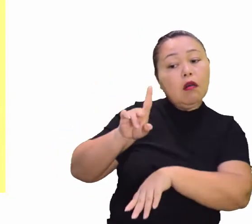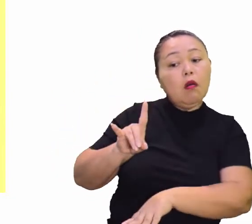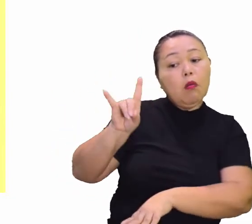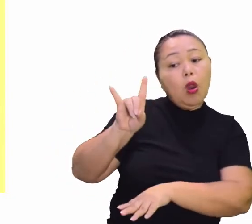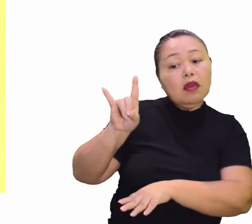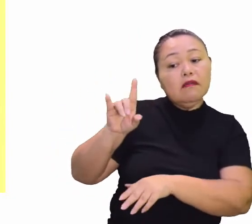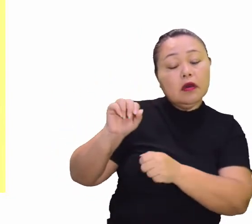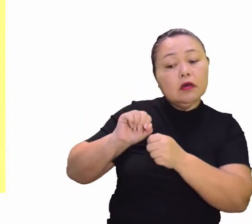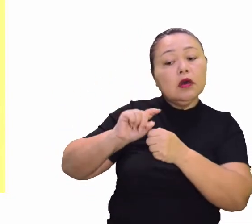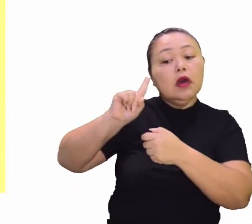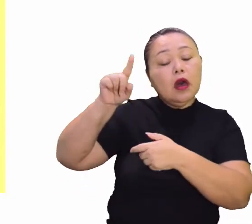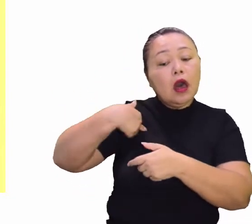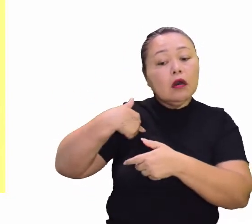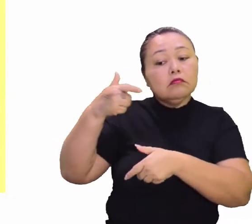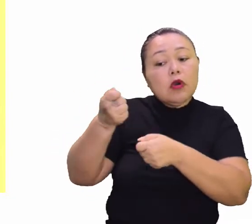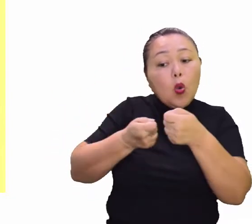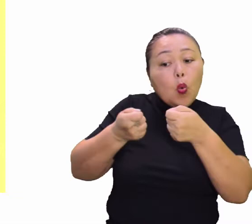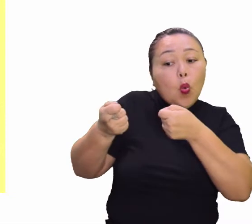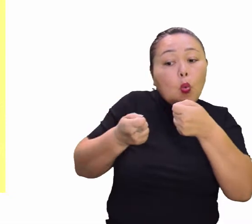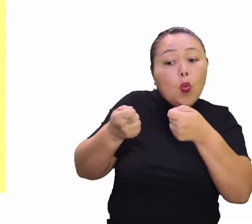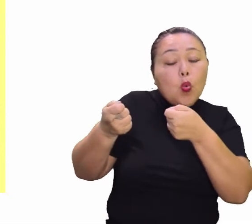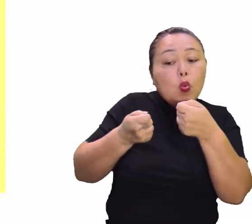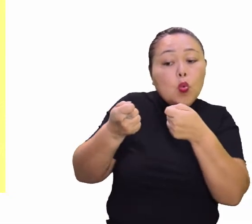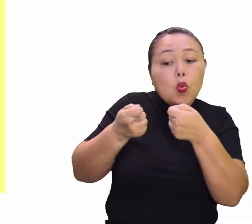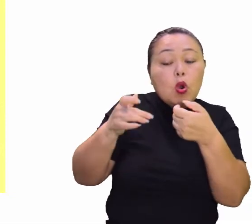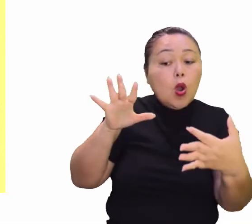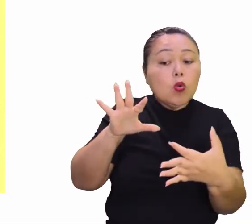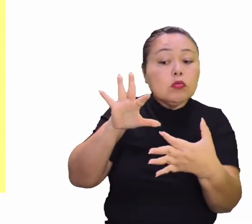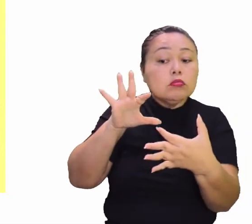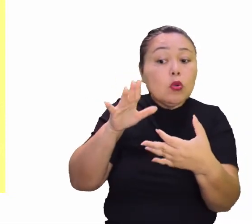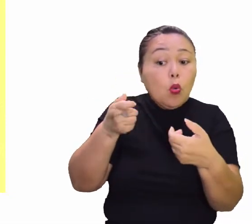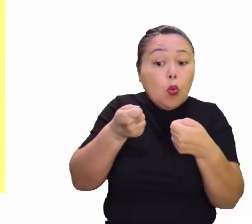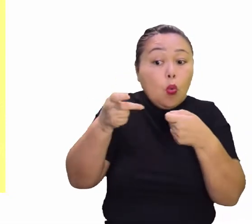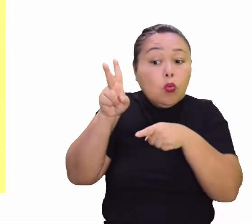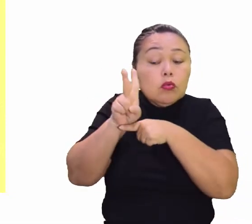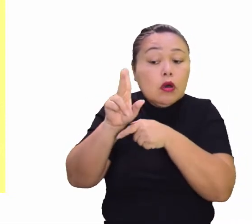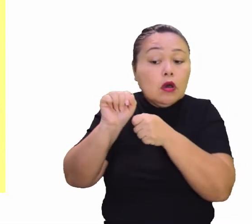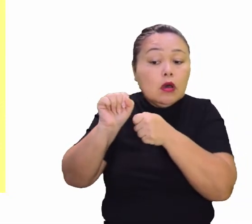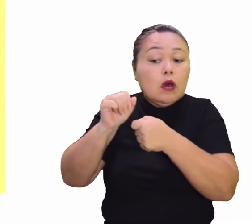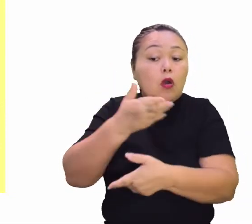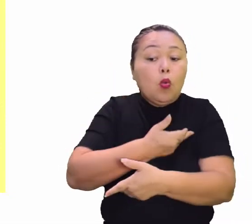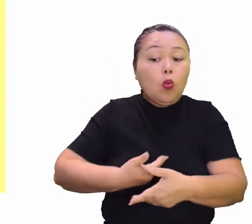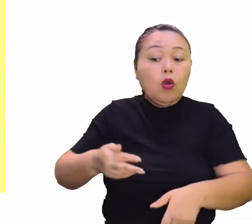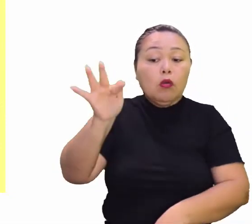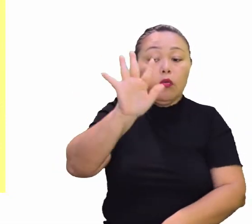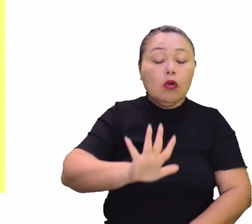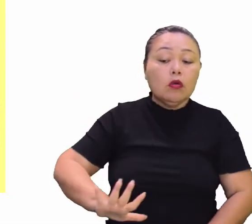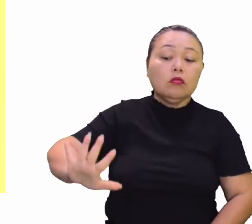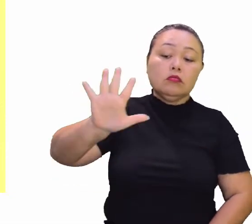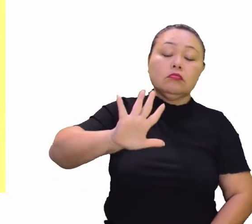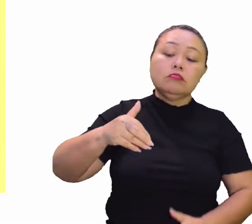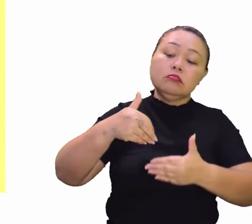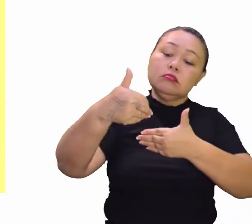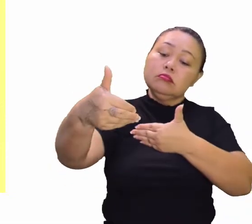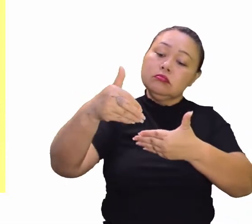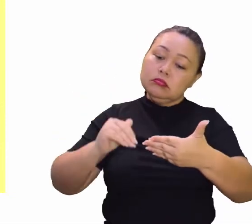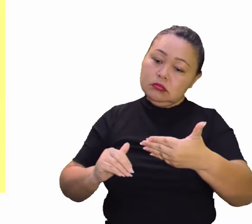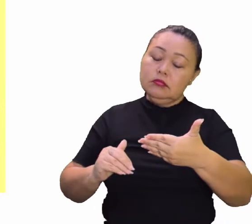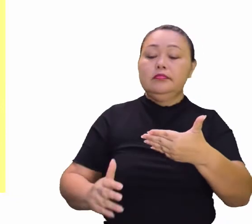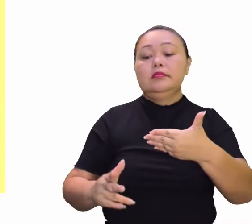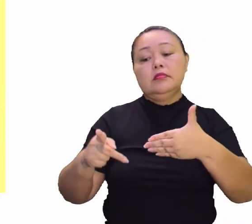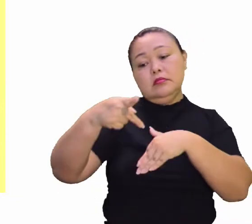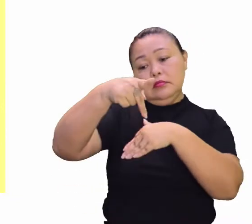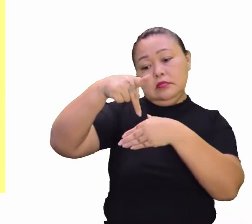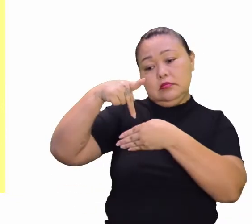E esse rio é controlado pela União, porque é também de uma região de fronteira